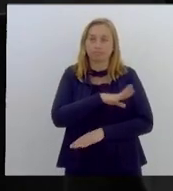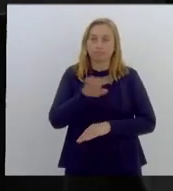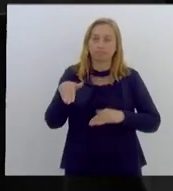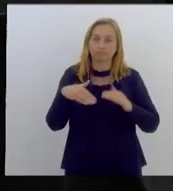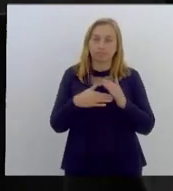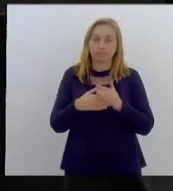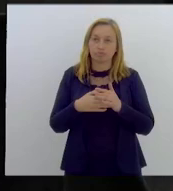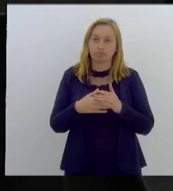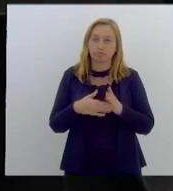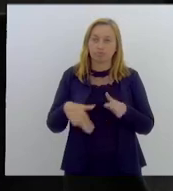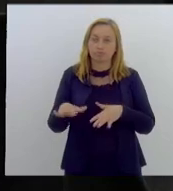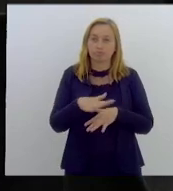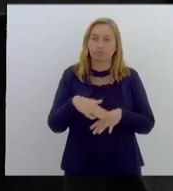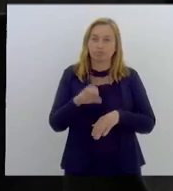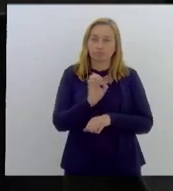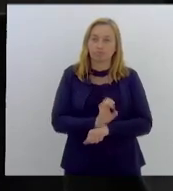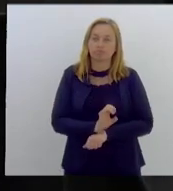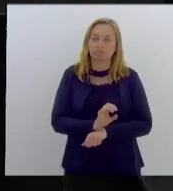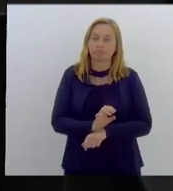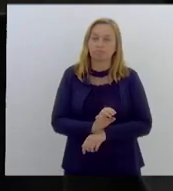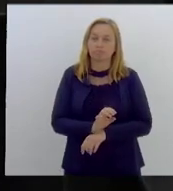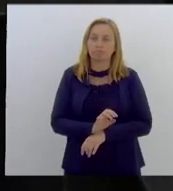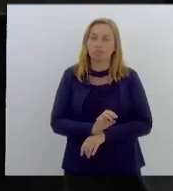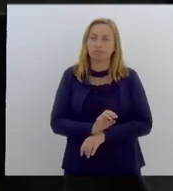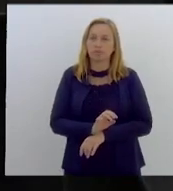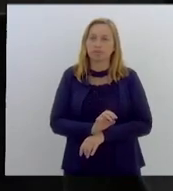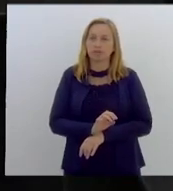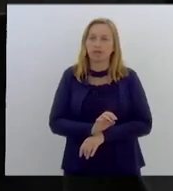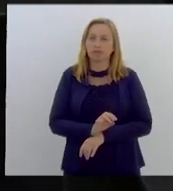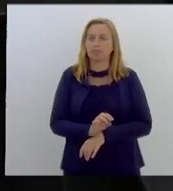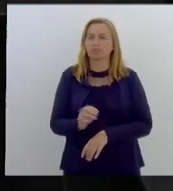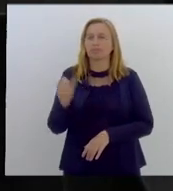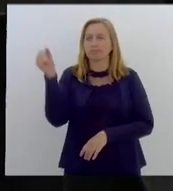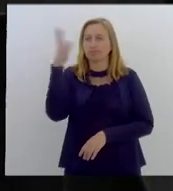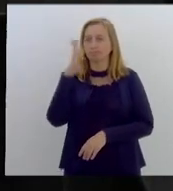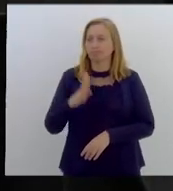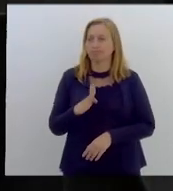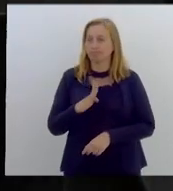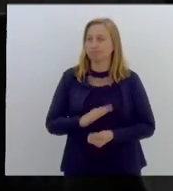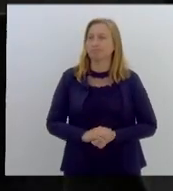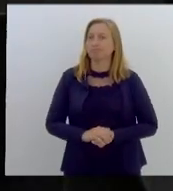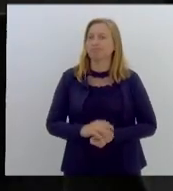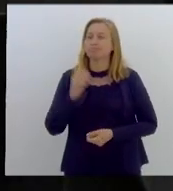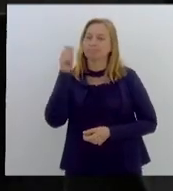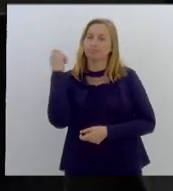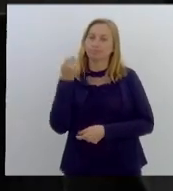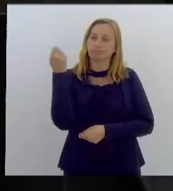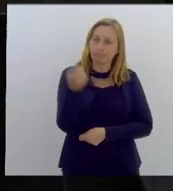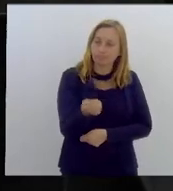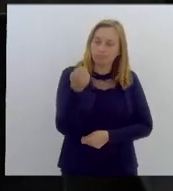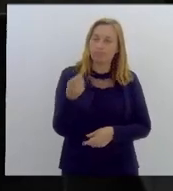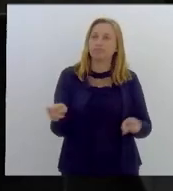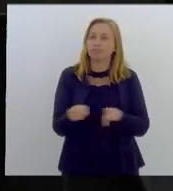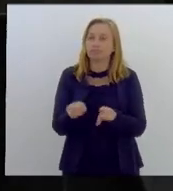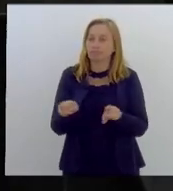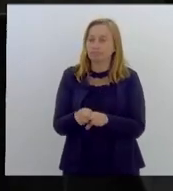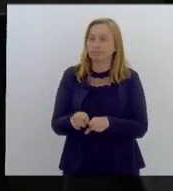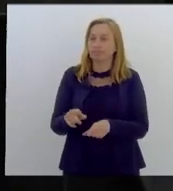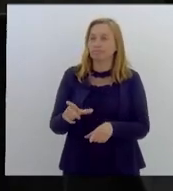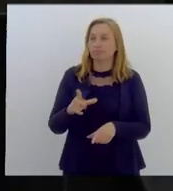as redes estaduais do Brasil. Ah, mas o Rio está quebrado, o Rio Grande do Sul também está e paga um salário melhor.